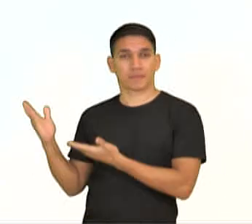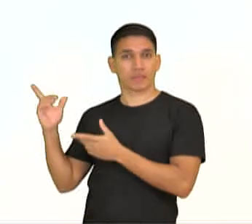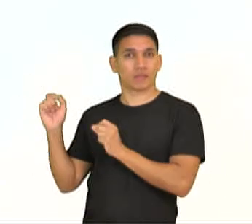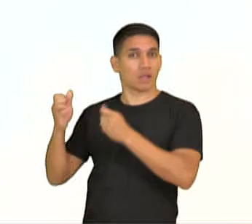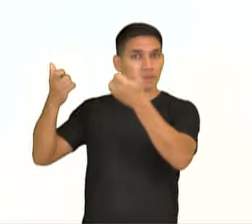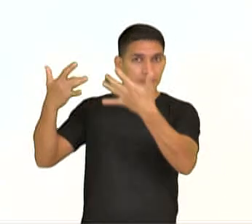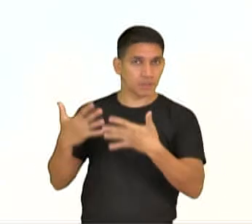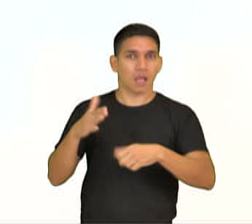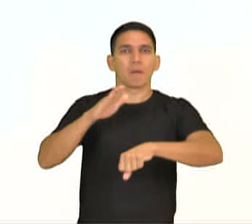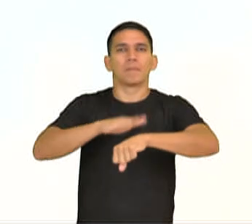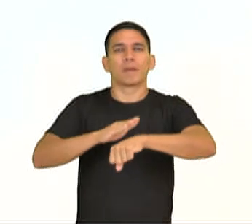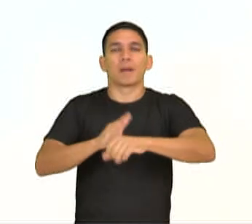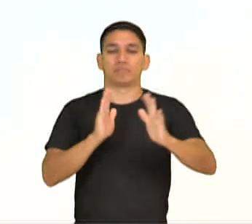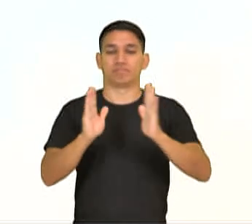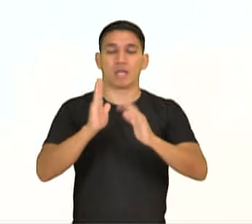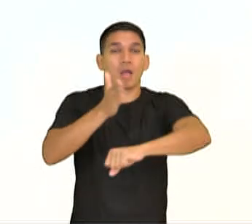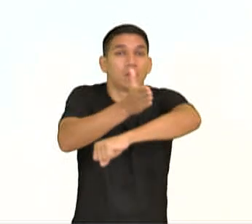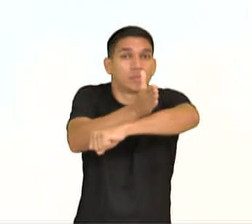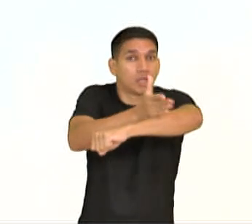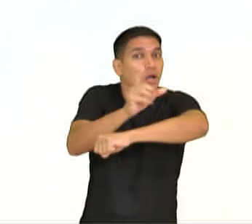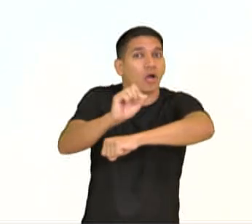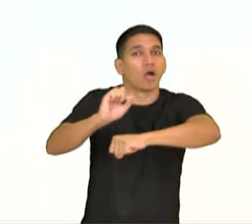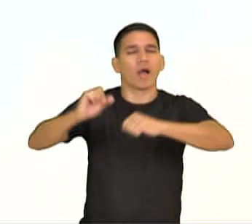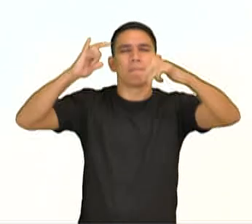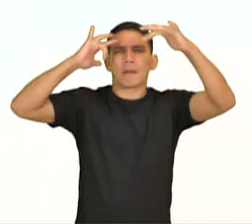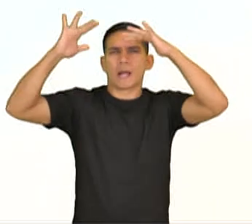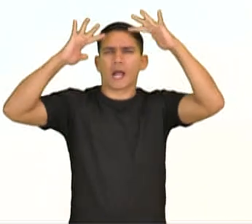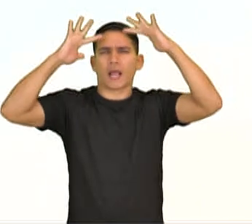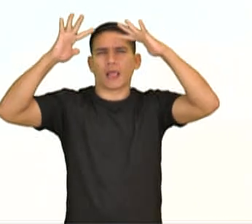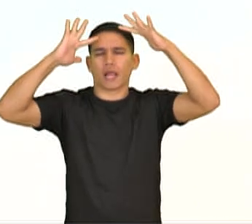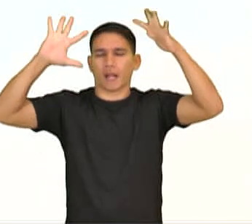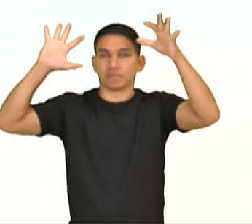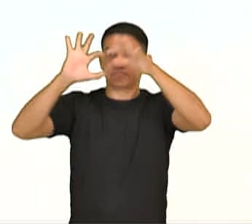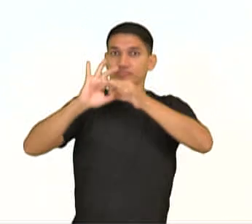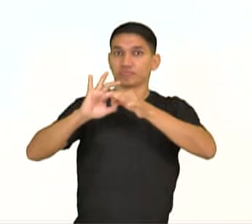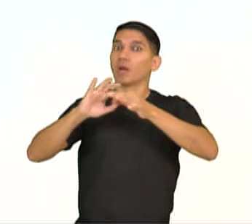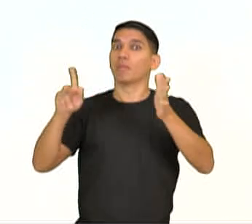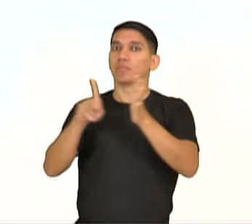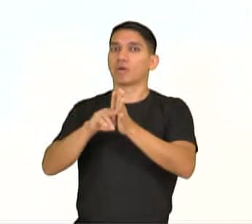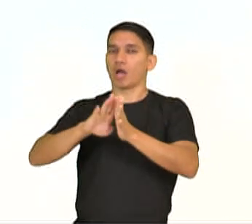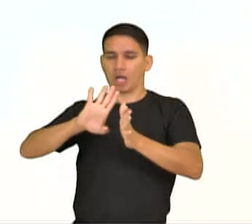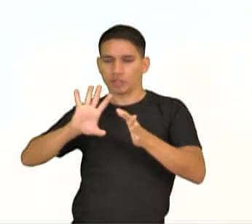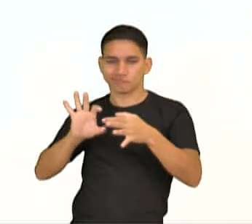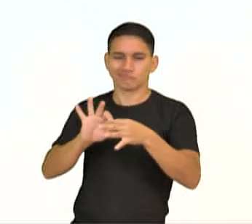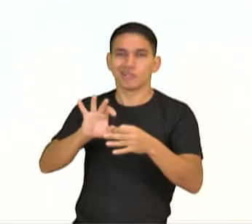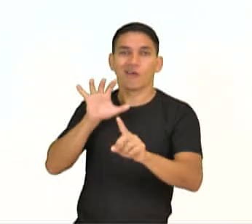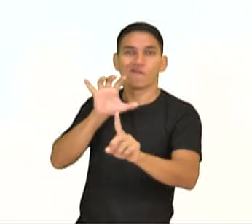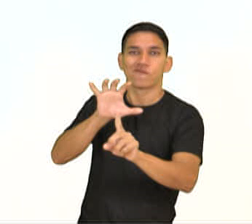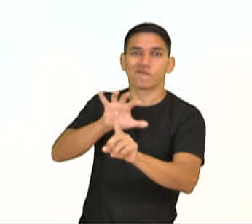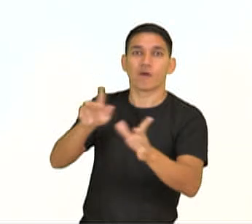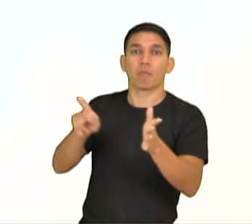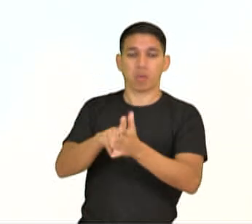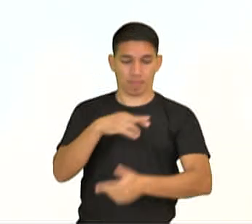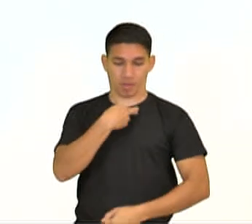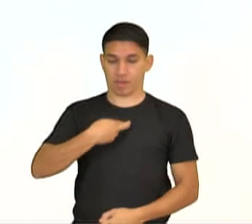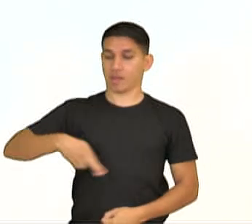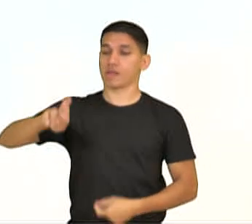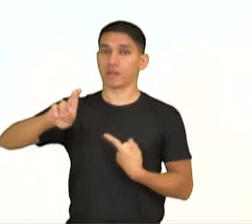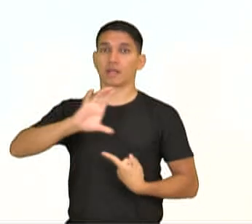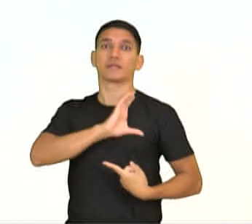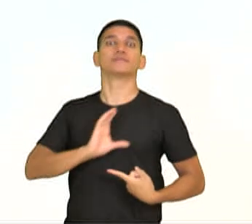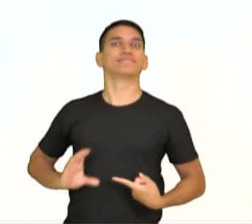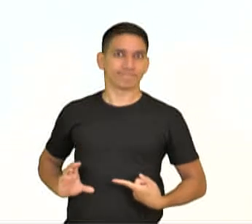no período medieval, as reflexões filosóficas foram diretamente influenciadas pela religiosidade